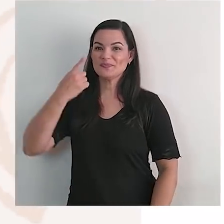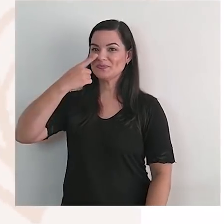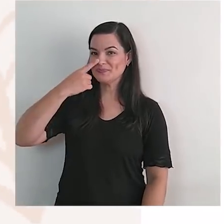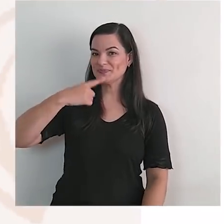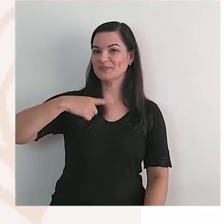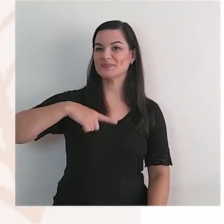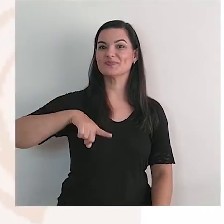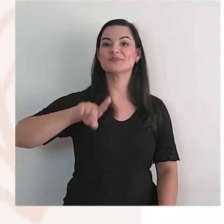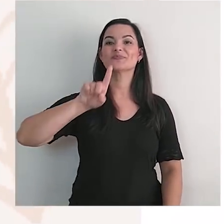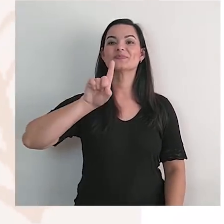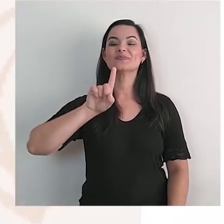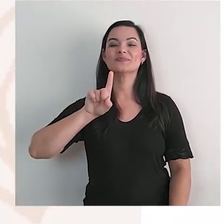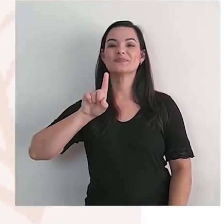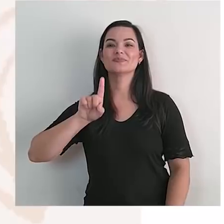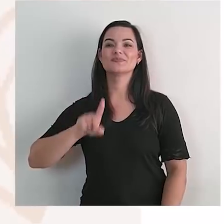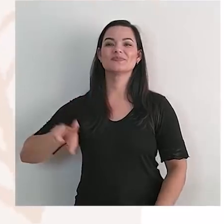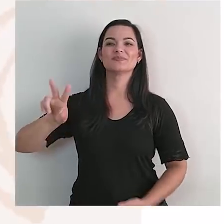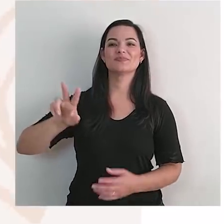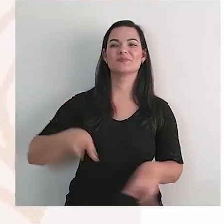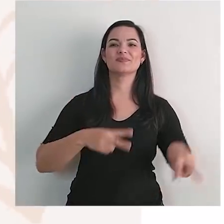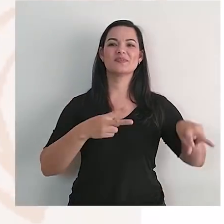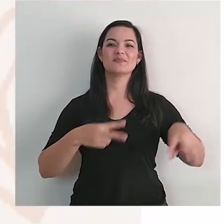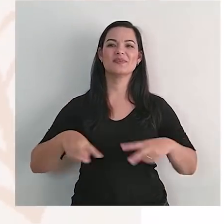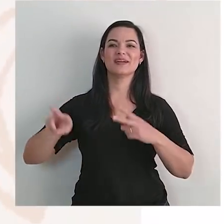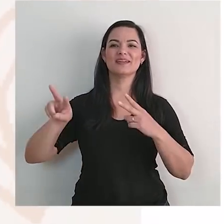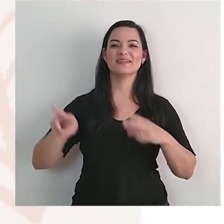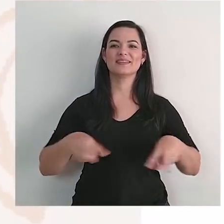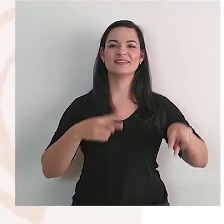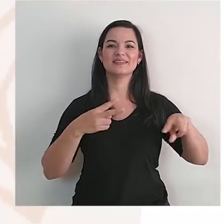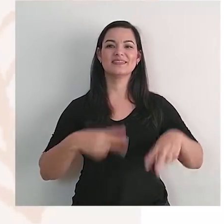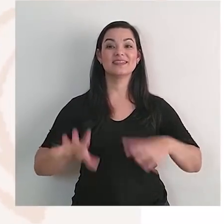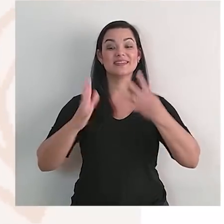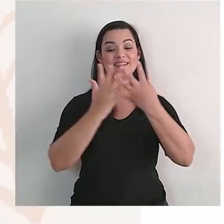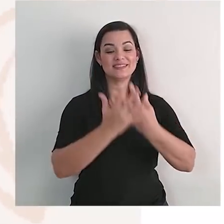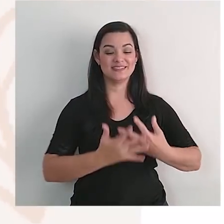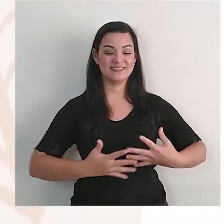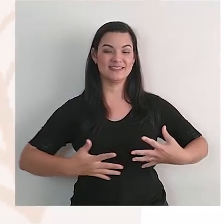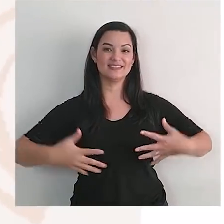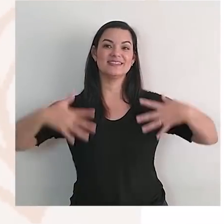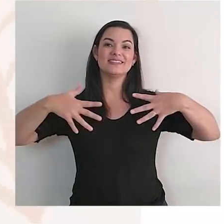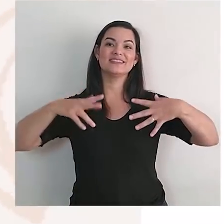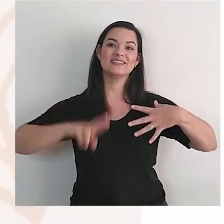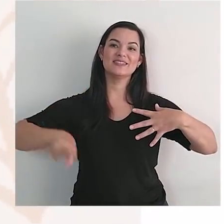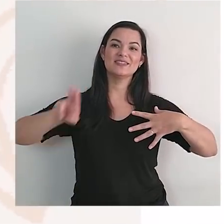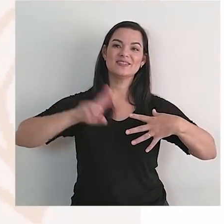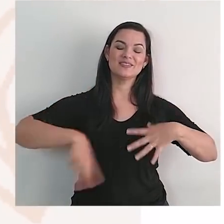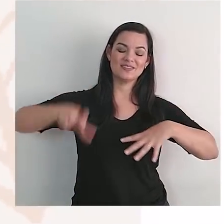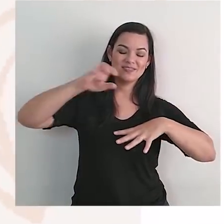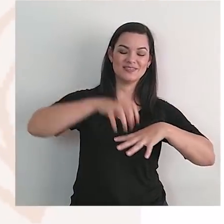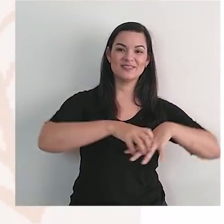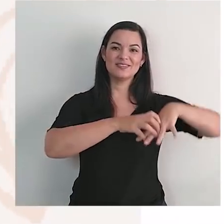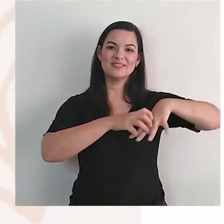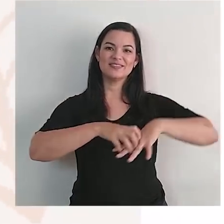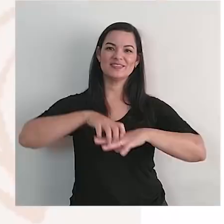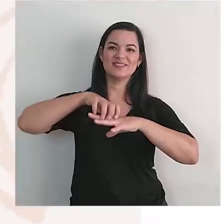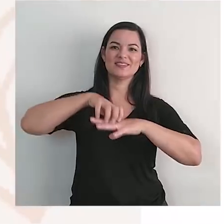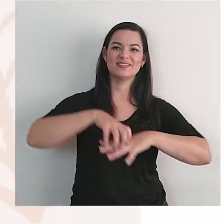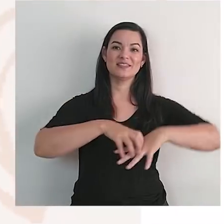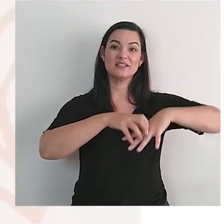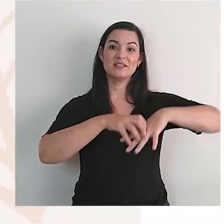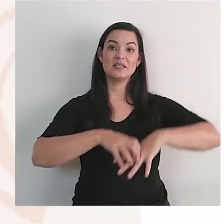Um elefante se balançava numa teia de